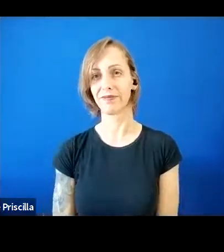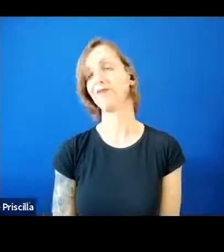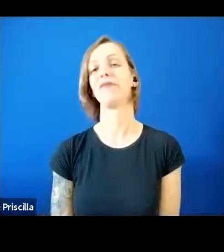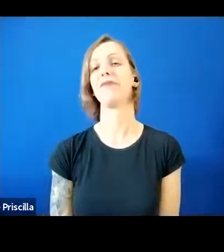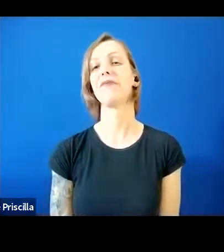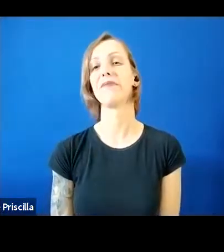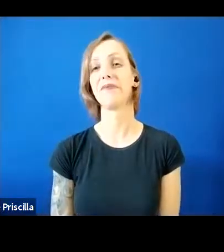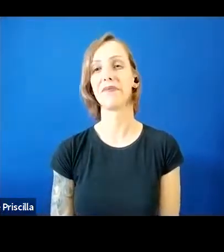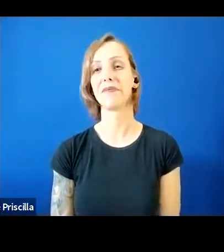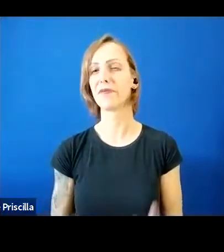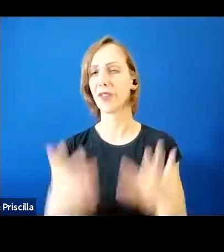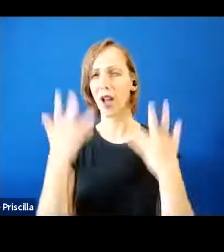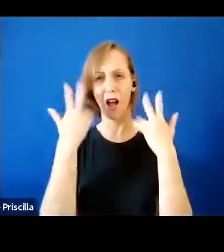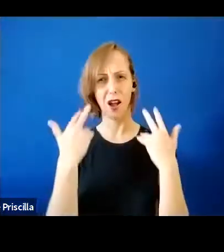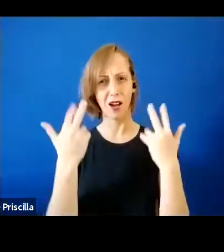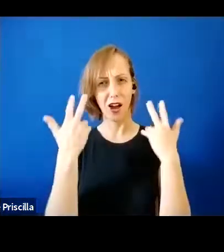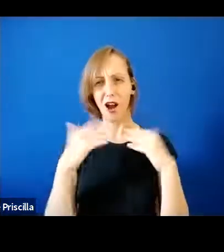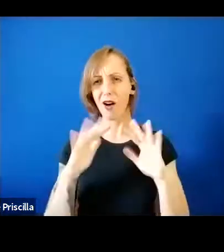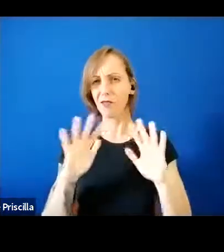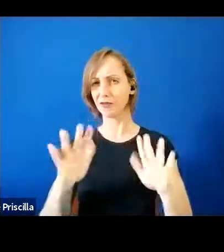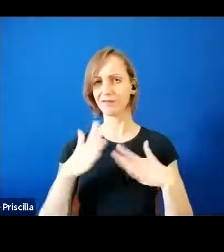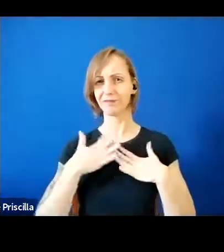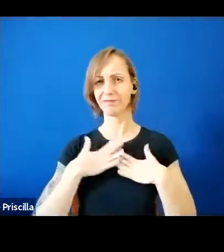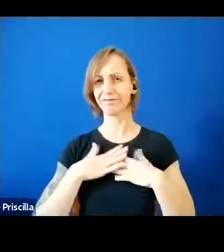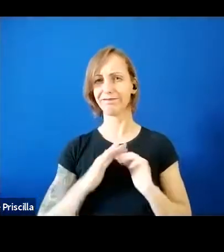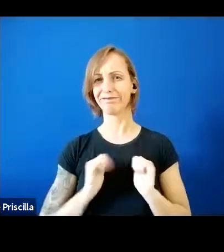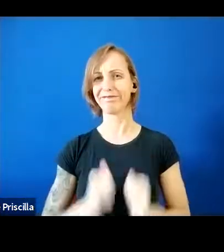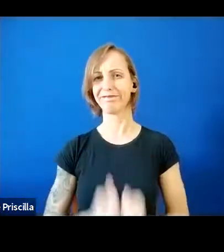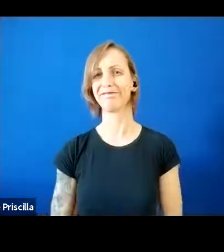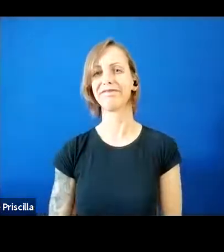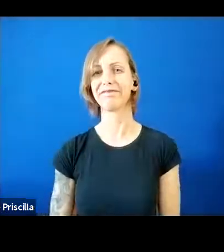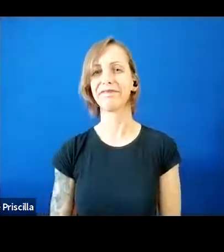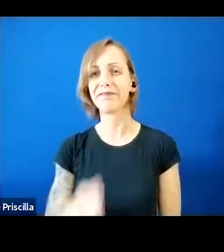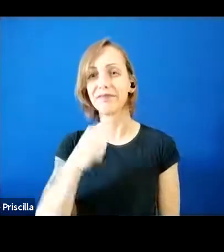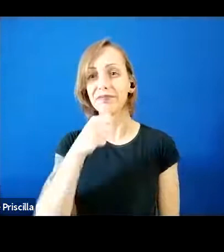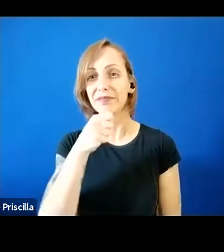Tranquila que está tudo em casa aqui. Liga o microfone.